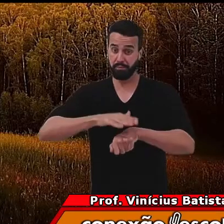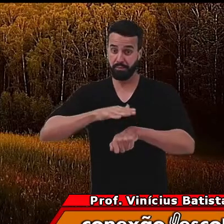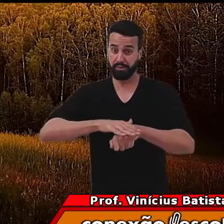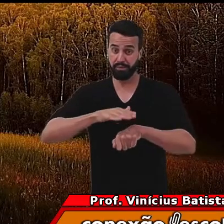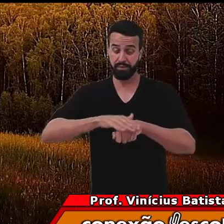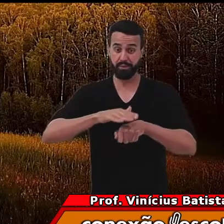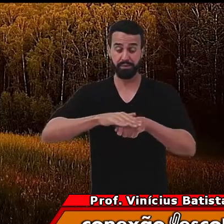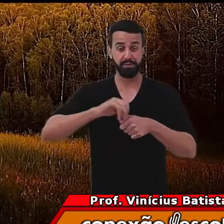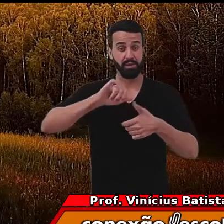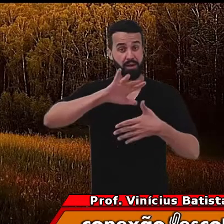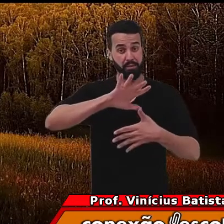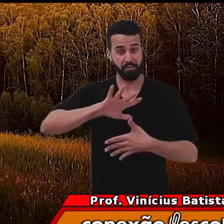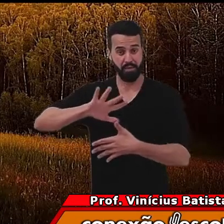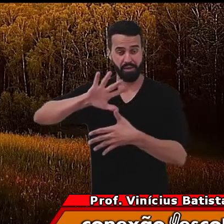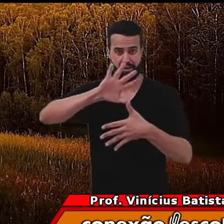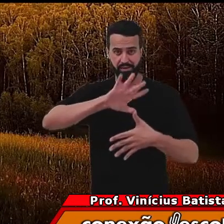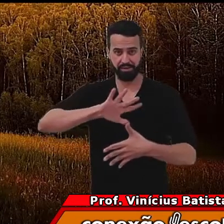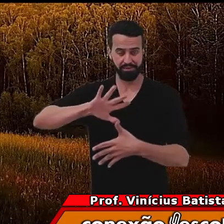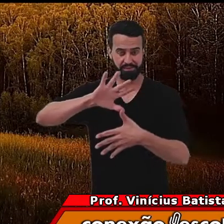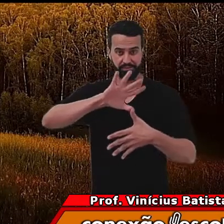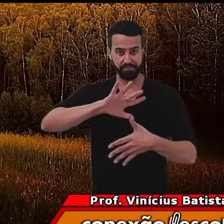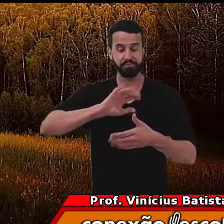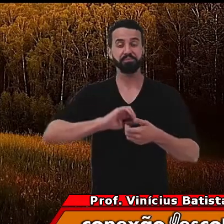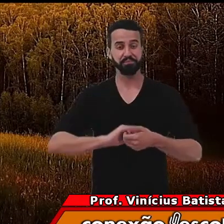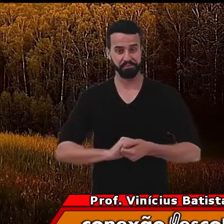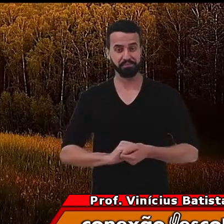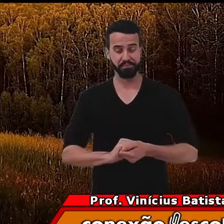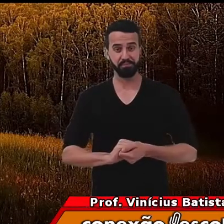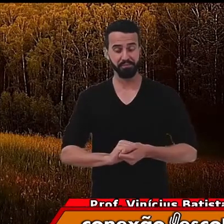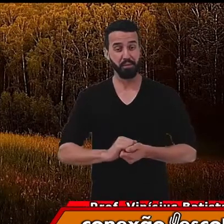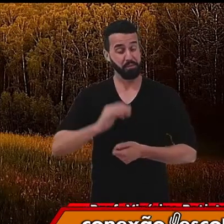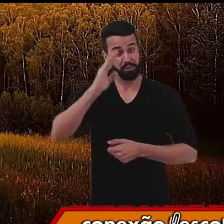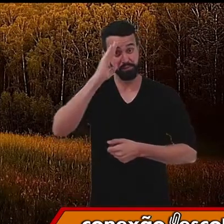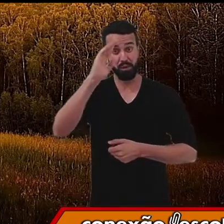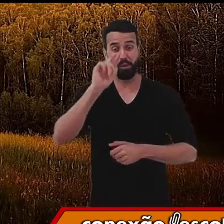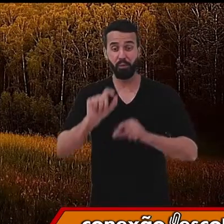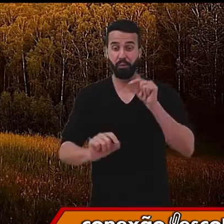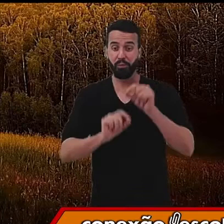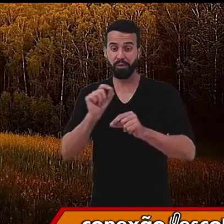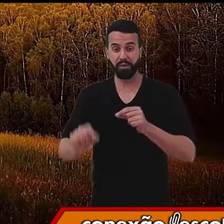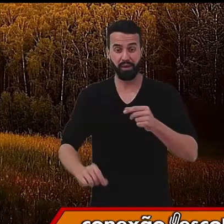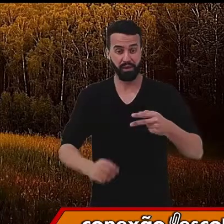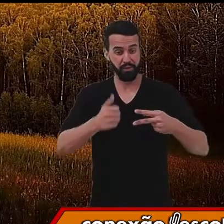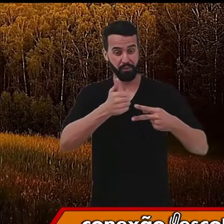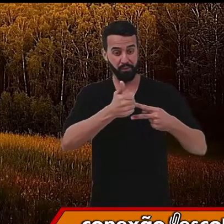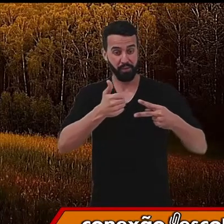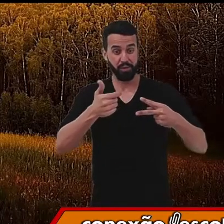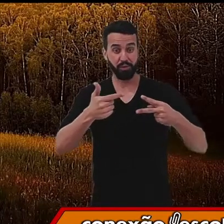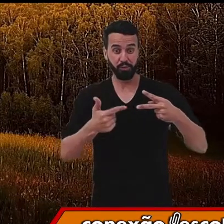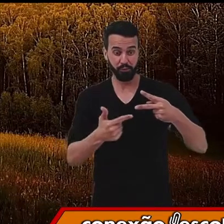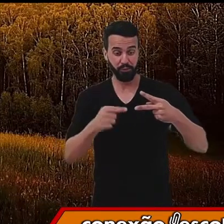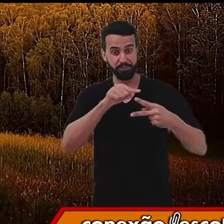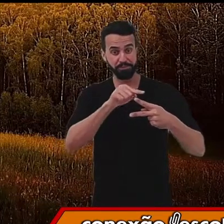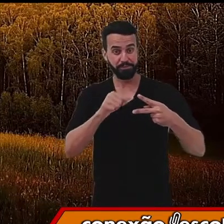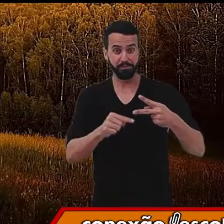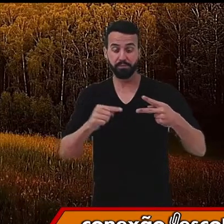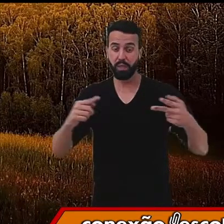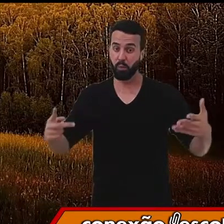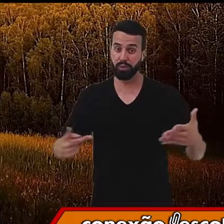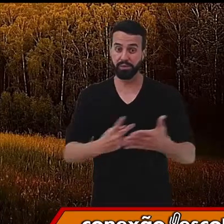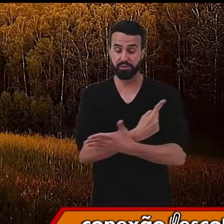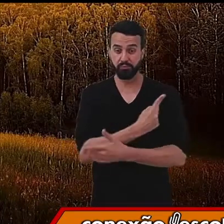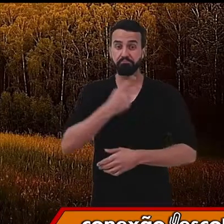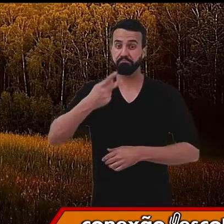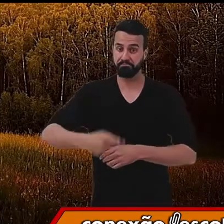nas Américas, com destaque para duas revoltas que foram orquestradas e pensadas